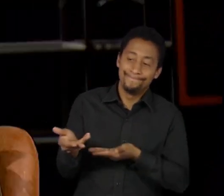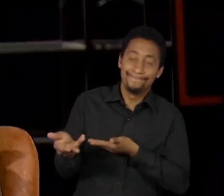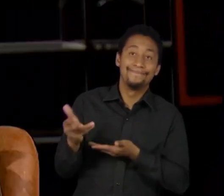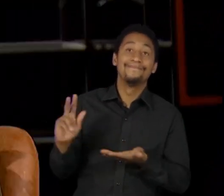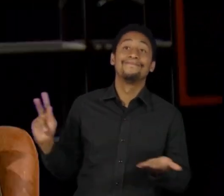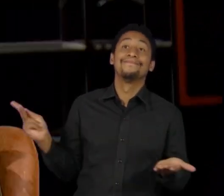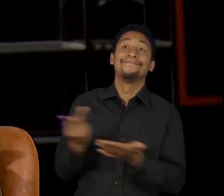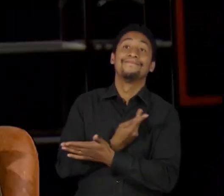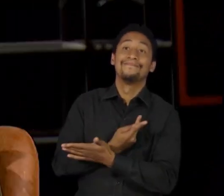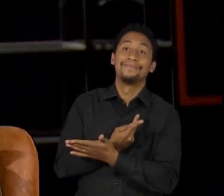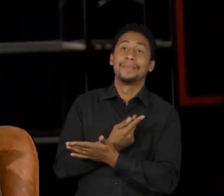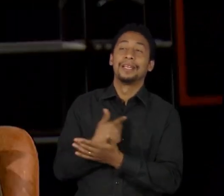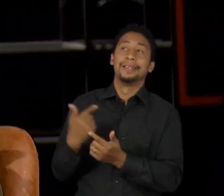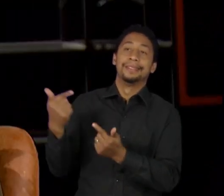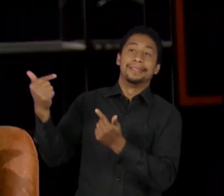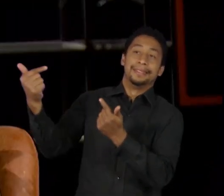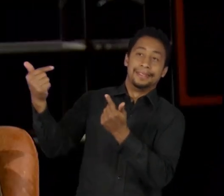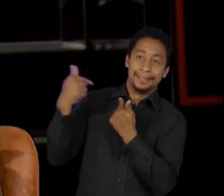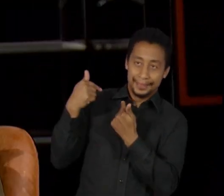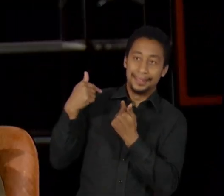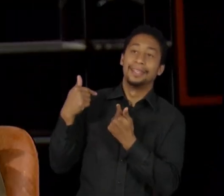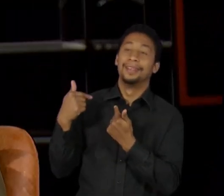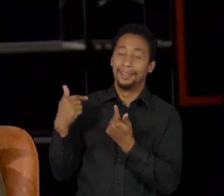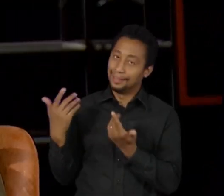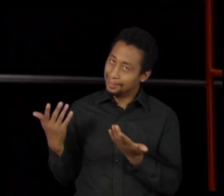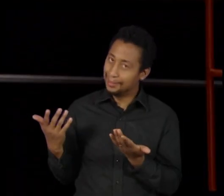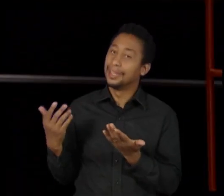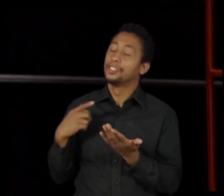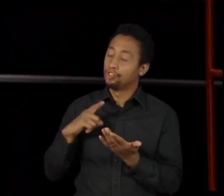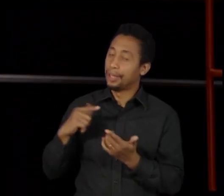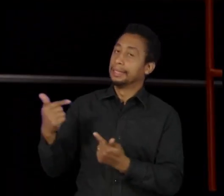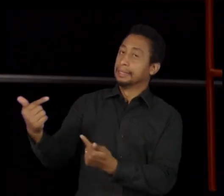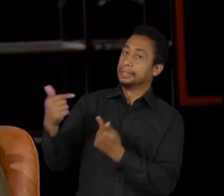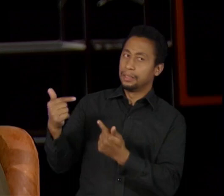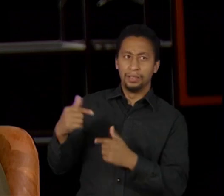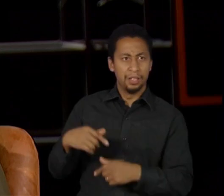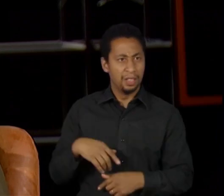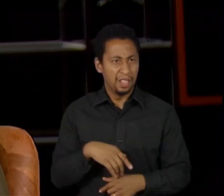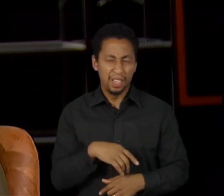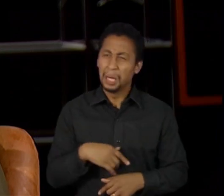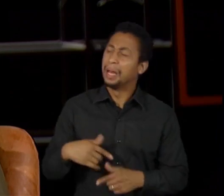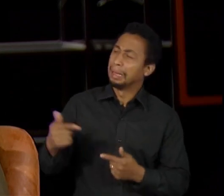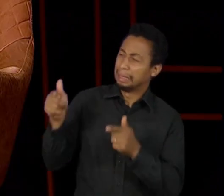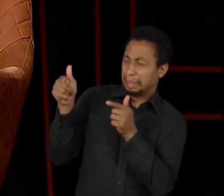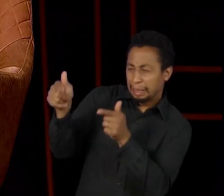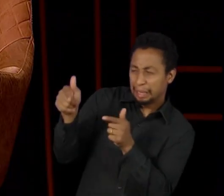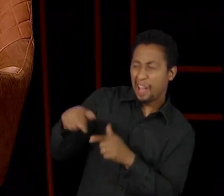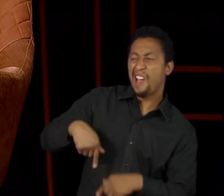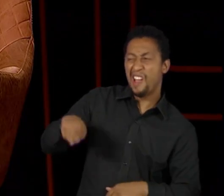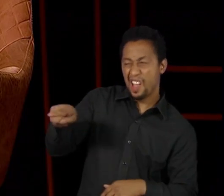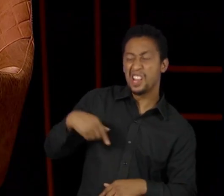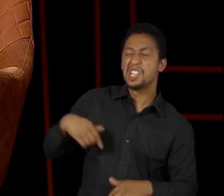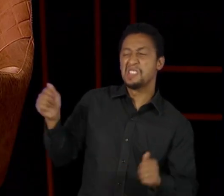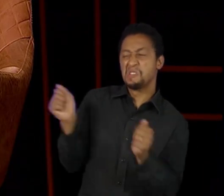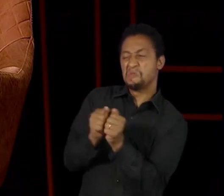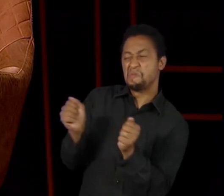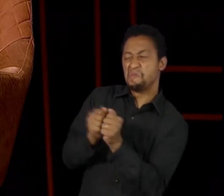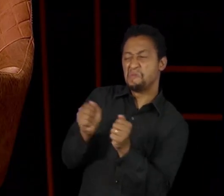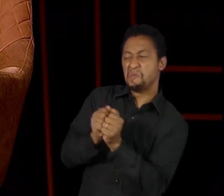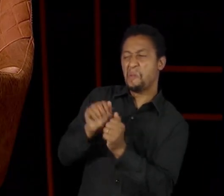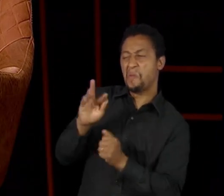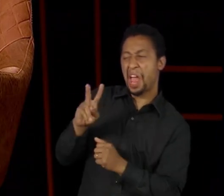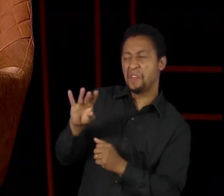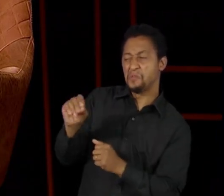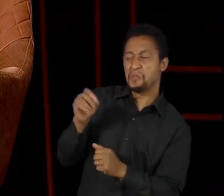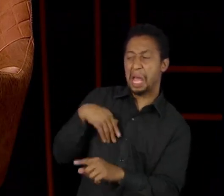chamado de Flaviette. Uma época eu falei, o Breda é Flaviette, só trabalha com Flávio. Eu fiz